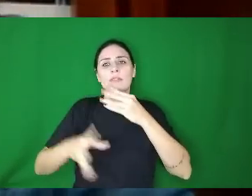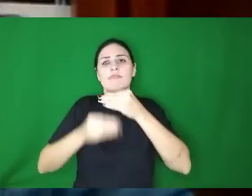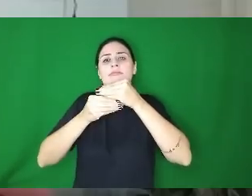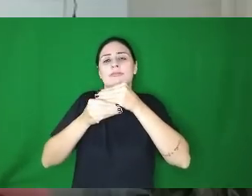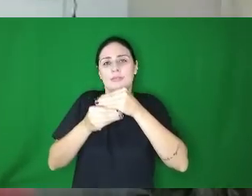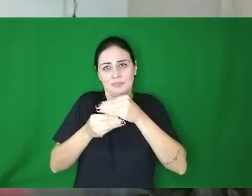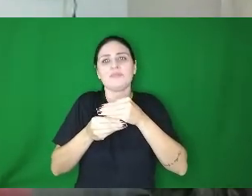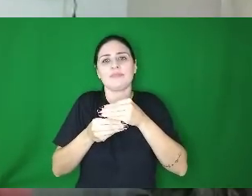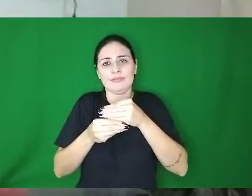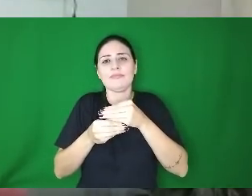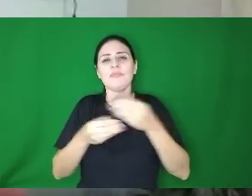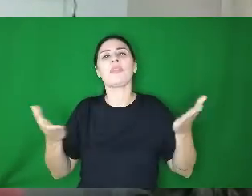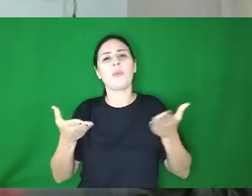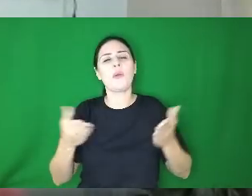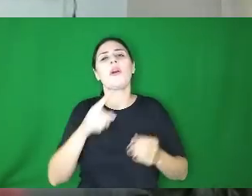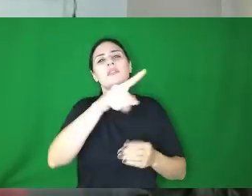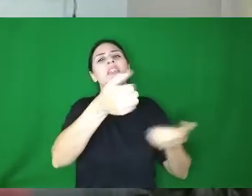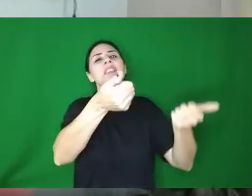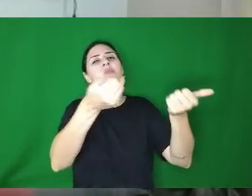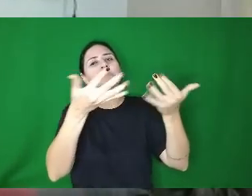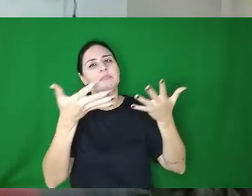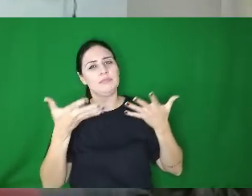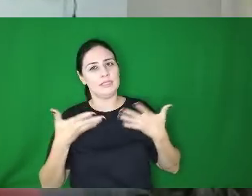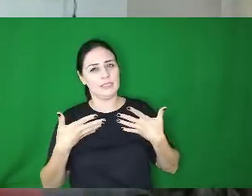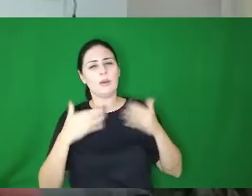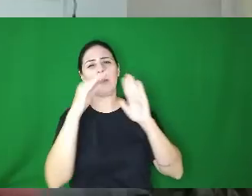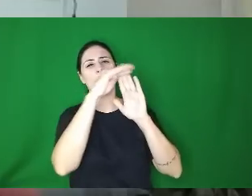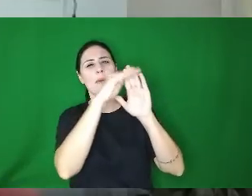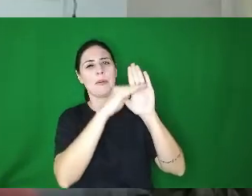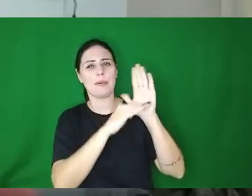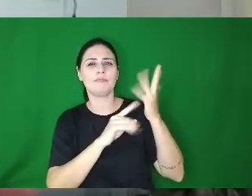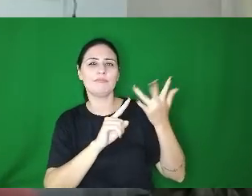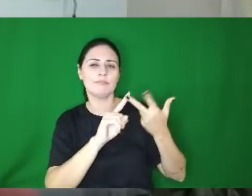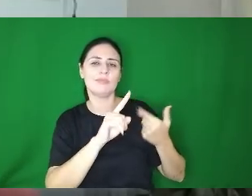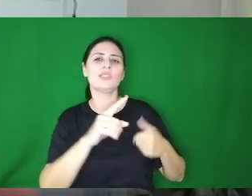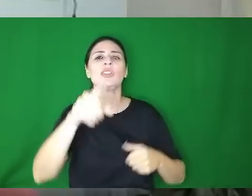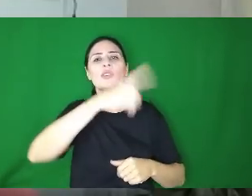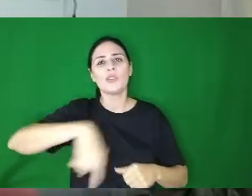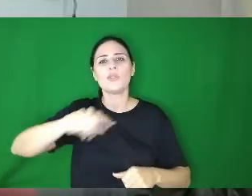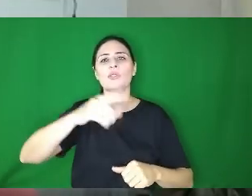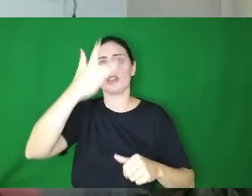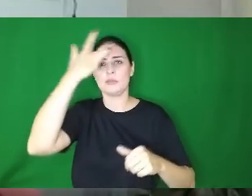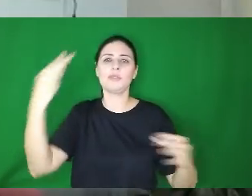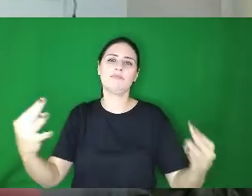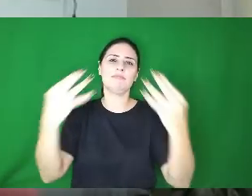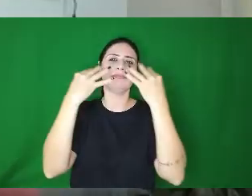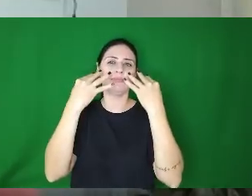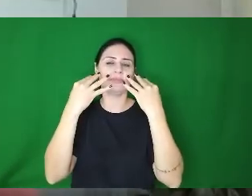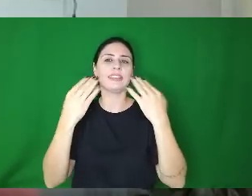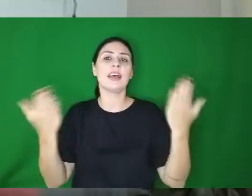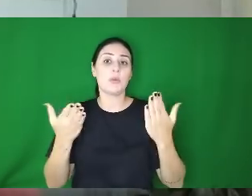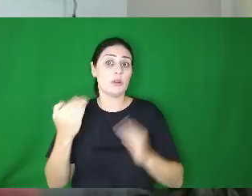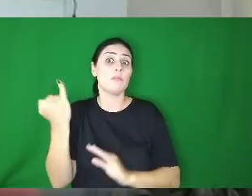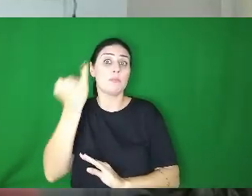Excelente a sua fala, professora. Eu acho que vem ao encontro do que nós estamos aí pensando enquanto rede, nas nossas formações também,